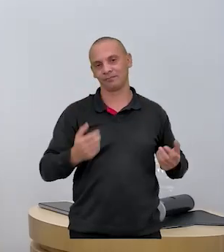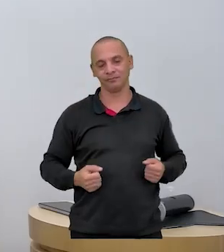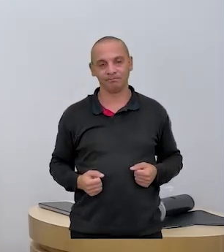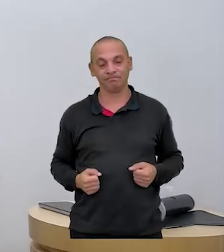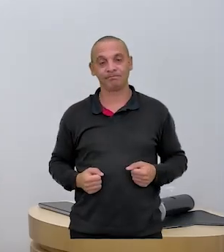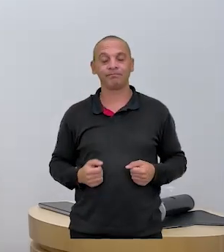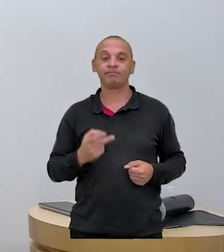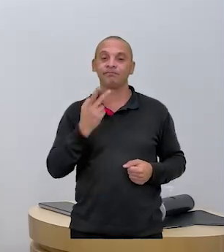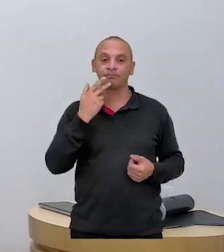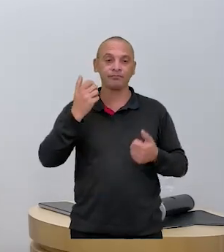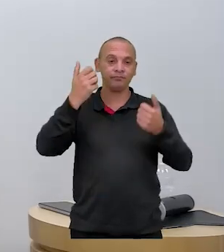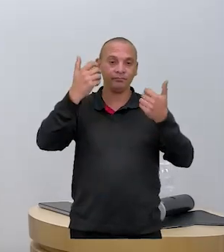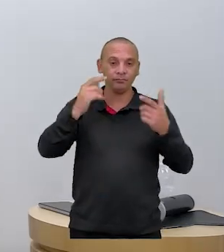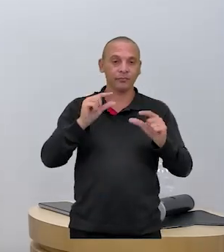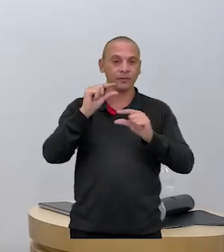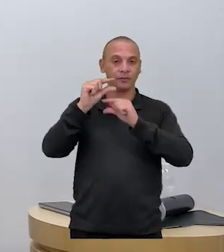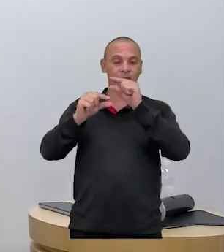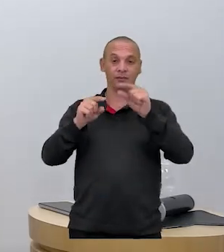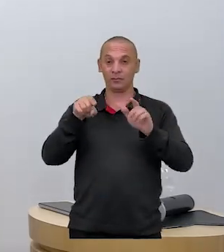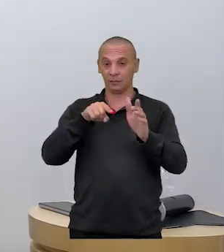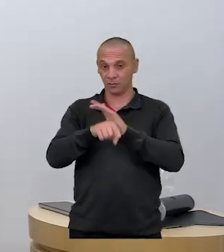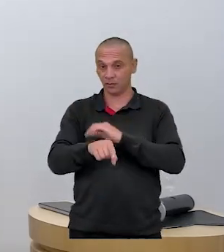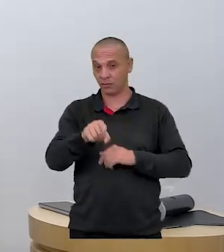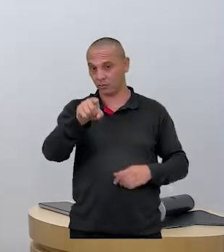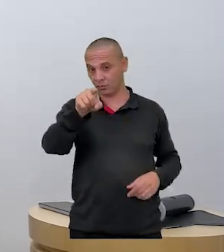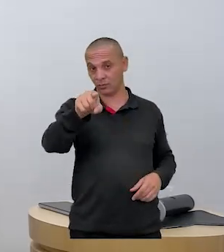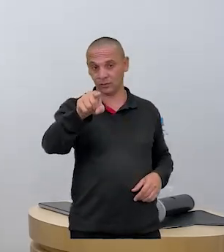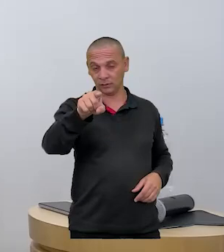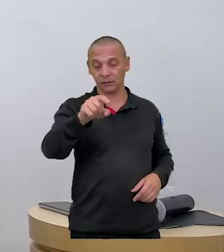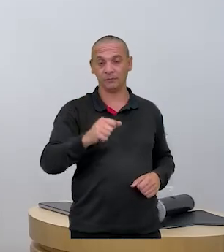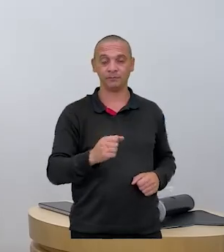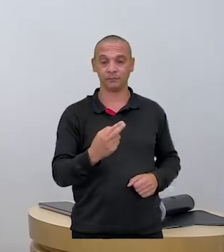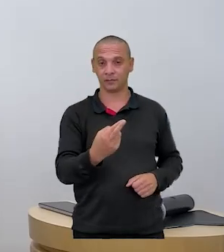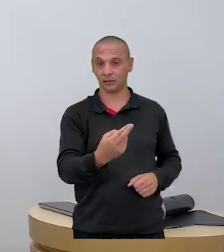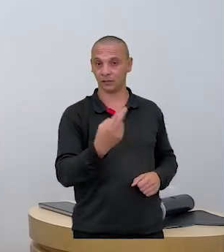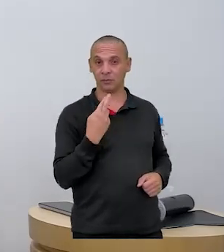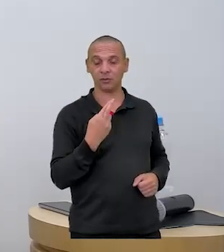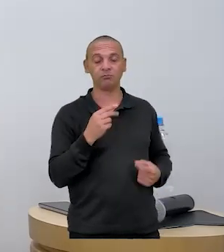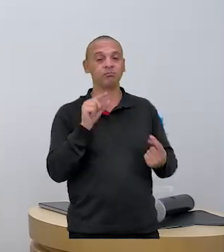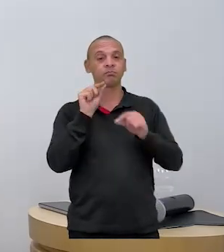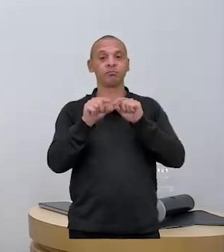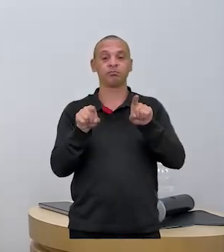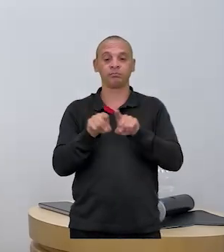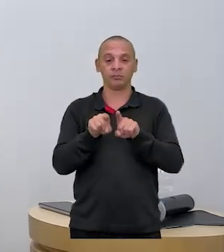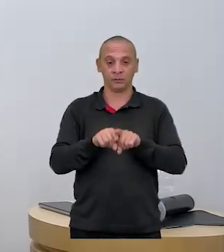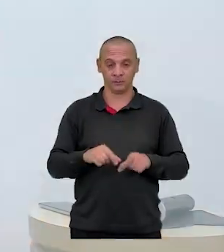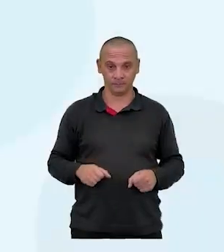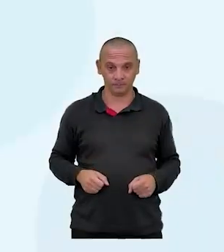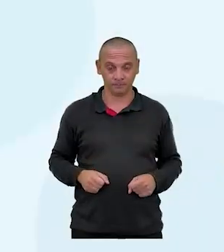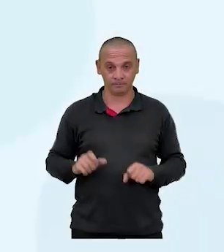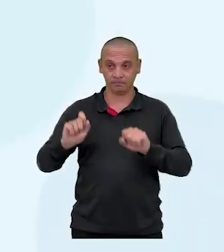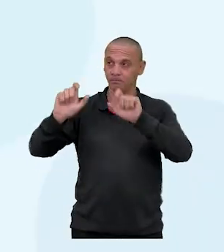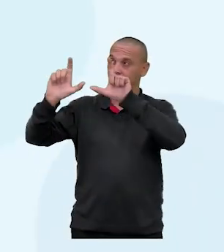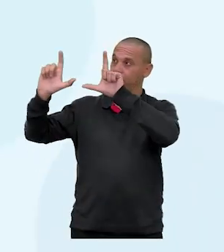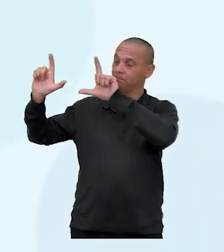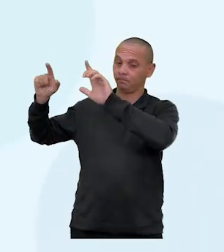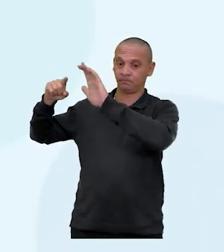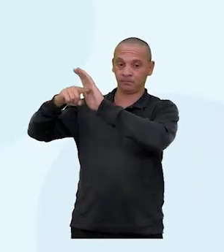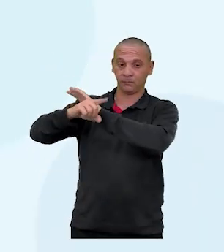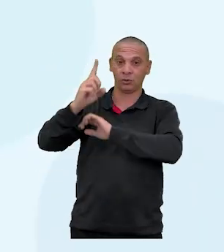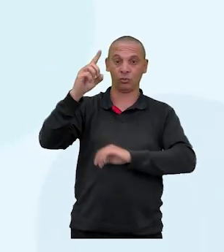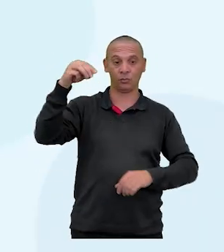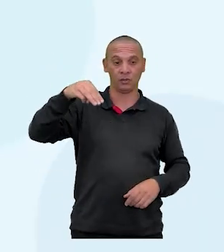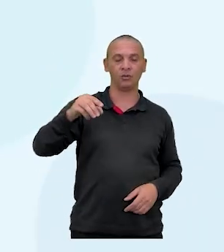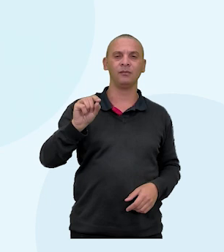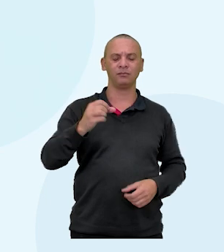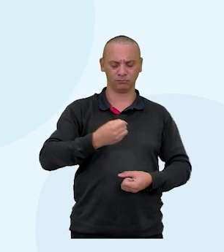eu falei um pouquinho, mas eu queria saber de você uma resposta muito mais objetiva. Na tela a pergunta, responda em 1 minuto.